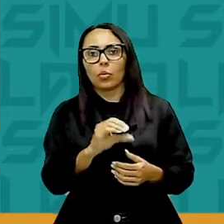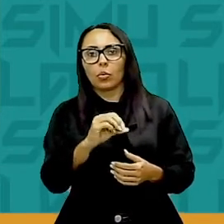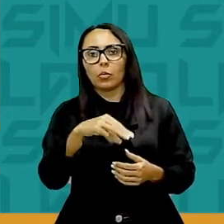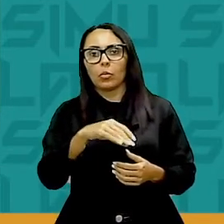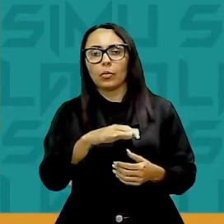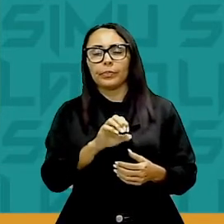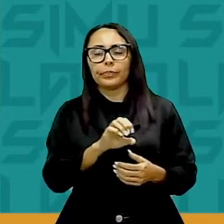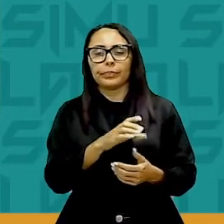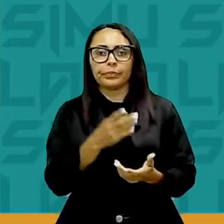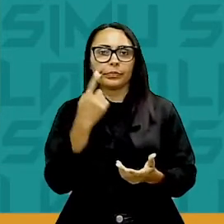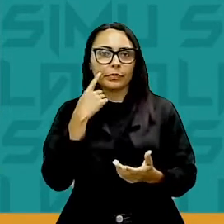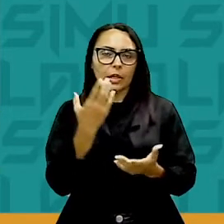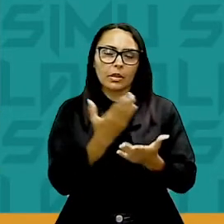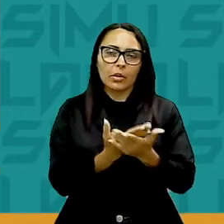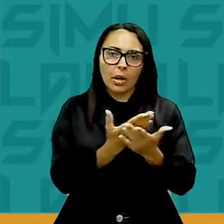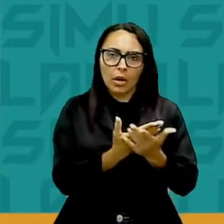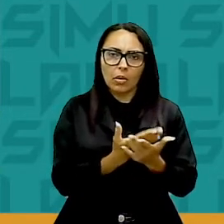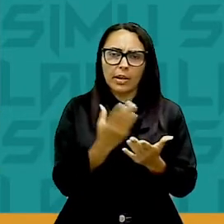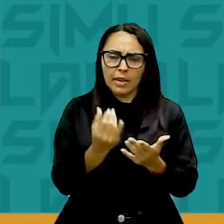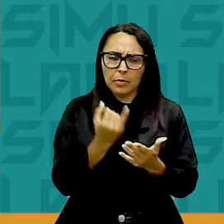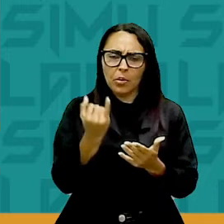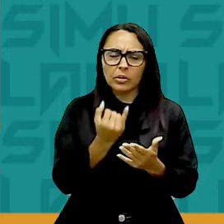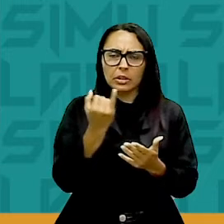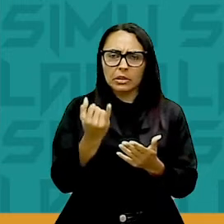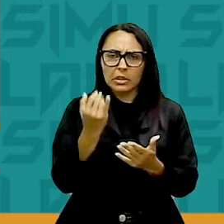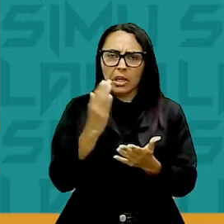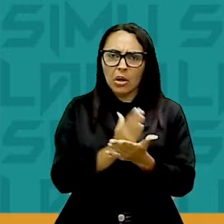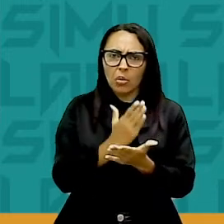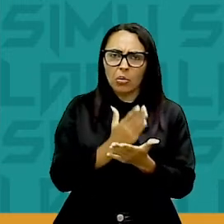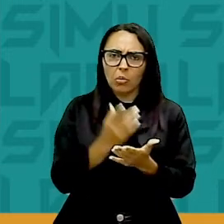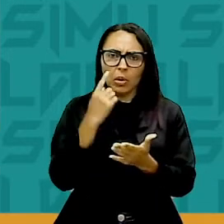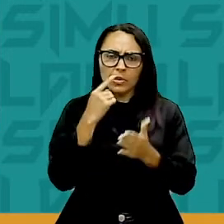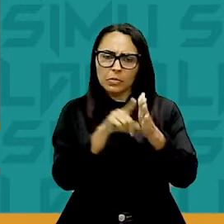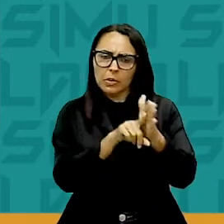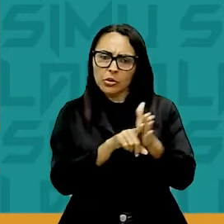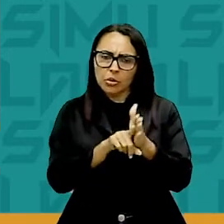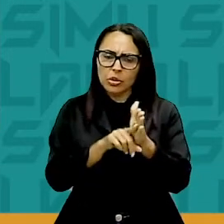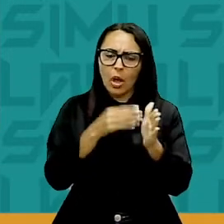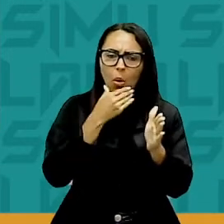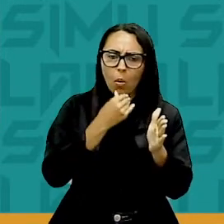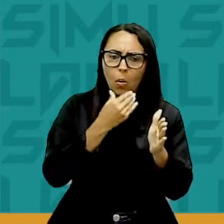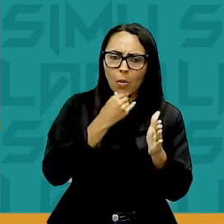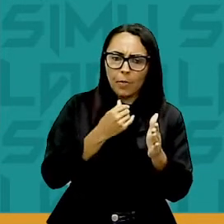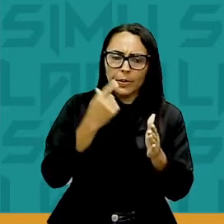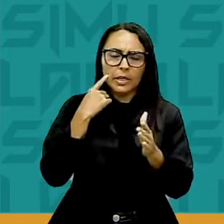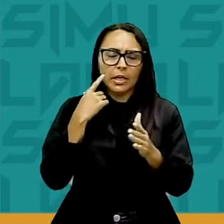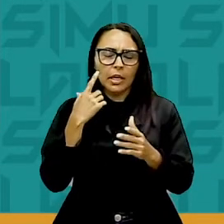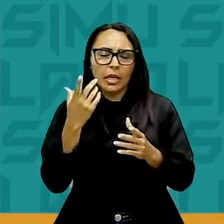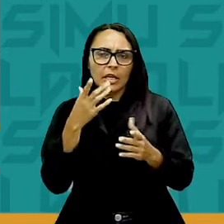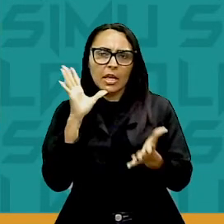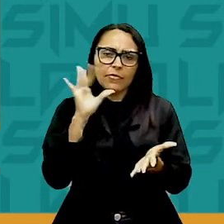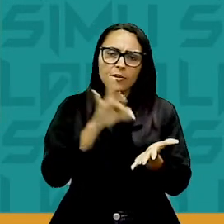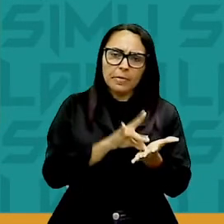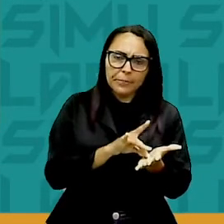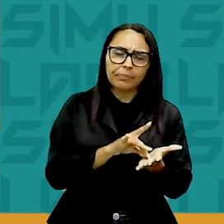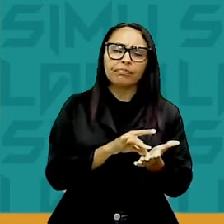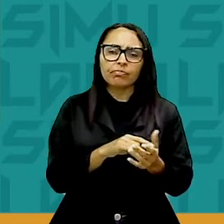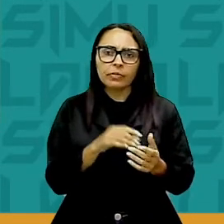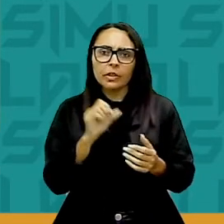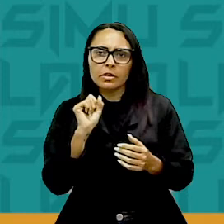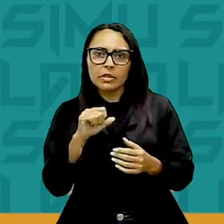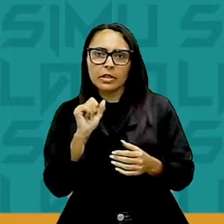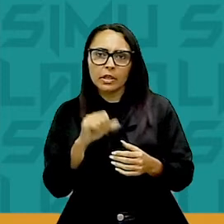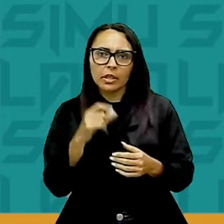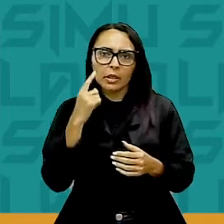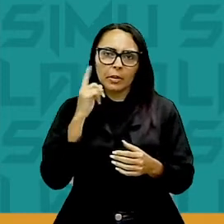senso comum. É interessante que alguns estudiosos da área filosófica chegam a afirmar que mesmo que